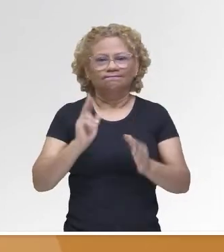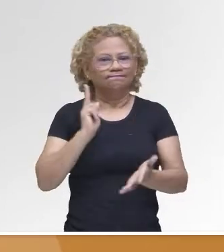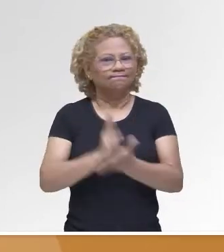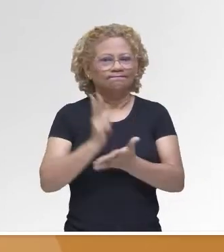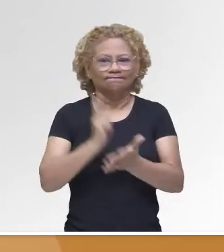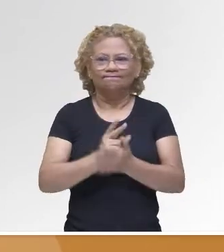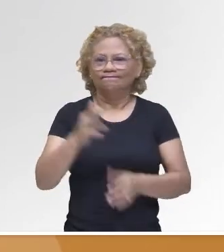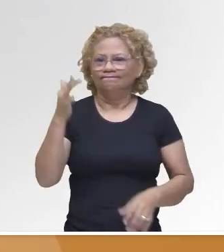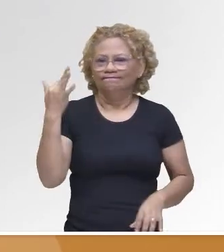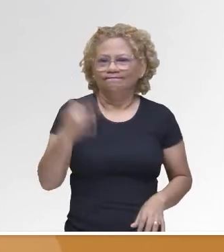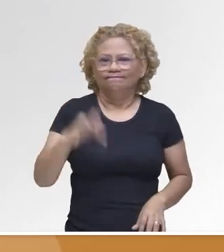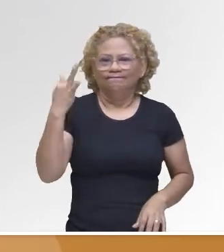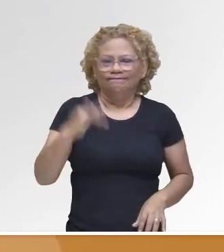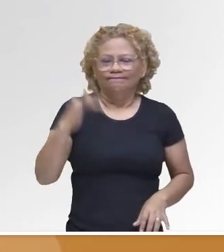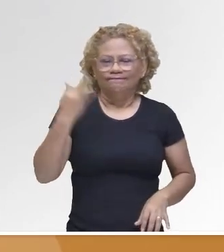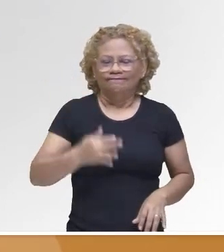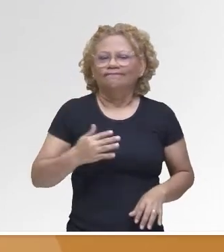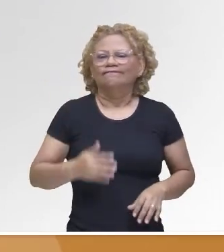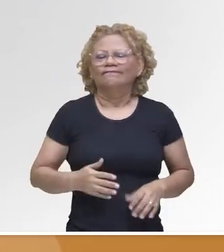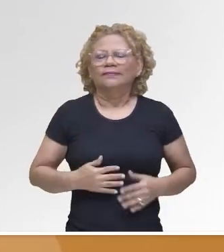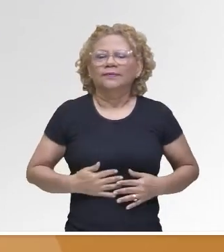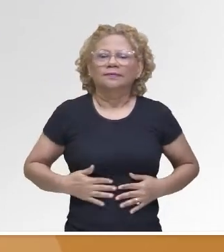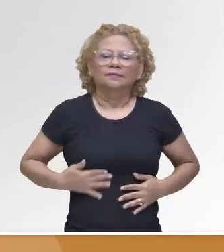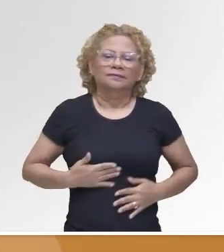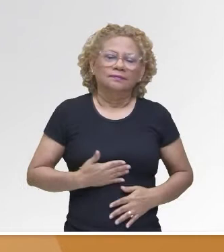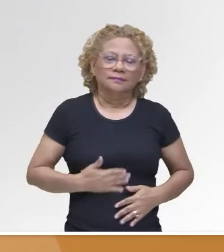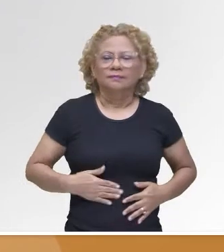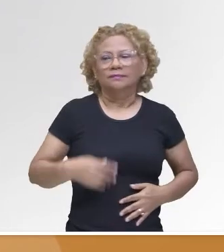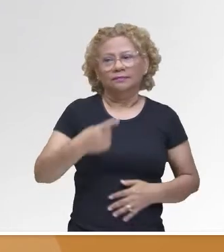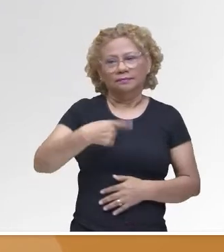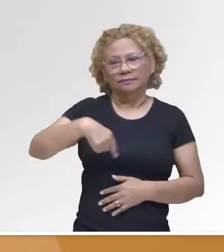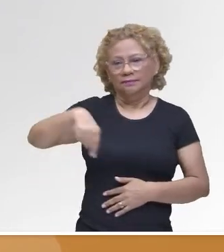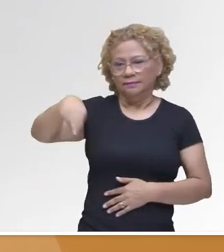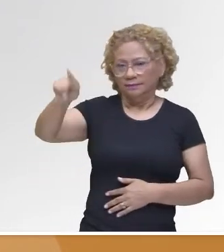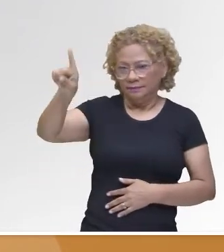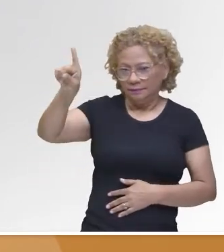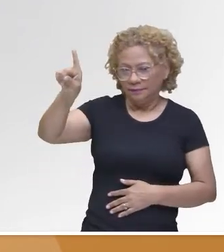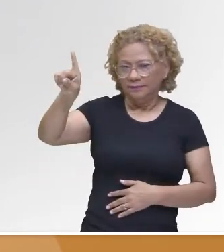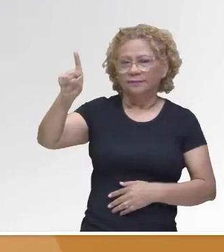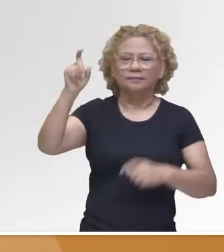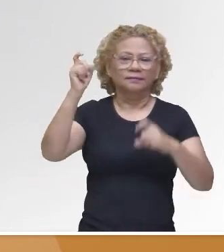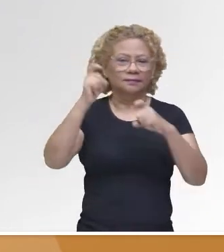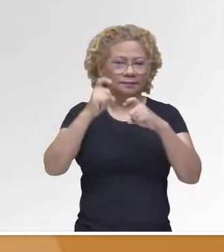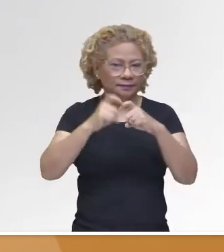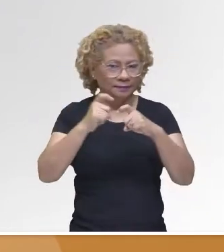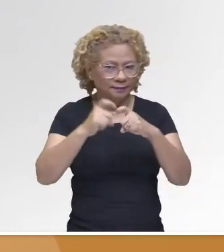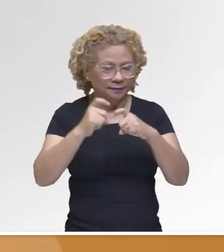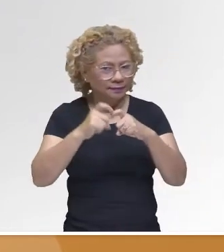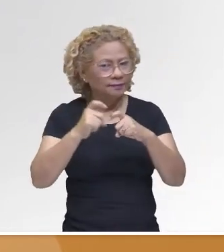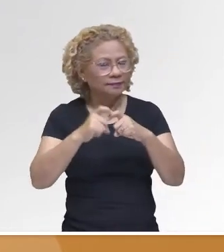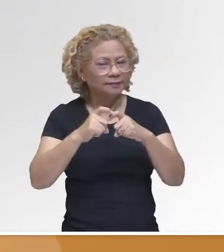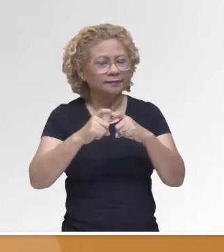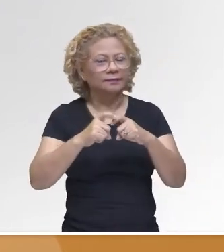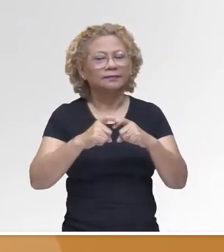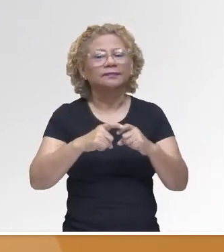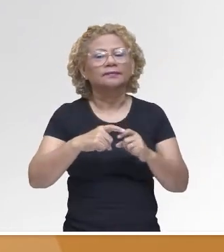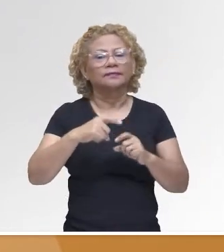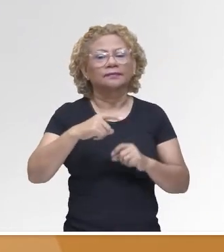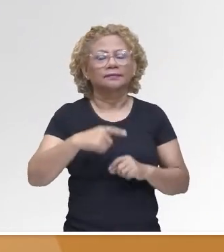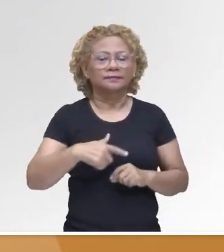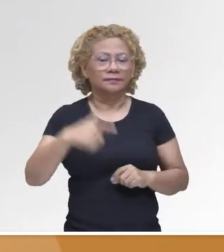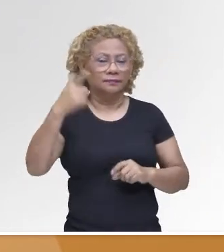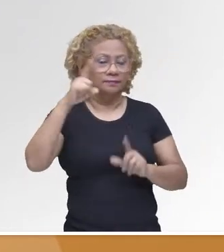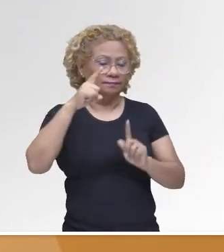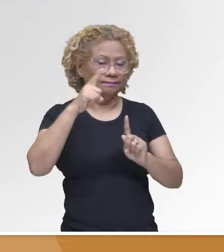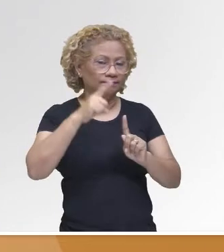Quando não consegue, aí você tem que ir para a ciência, Aí você vai ter que ir no médico, vai ter que procurar um técnico, porque aí